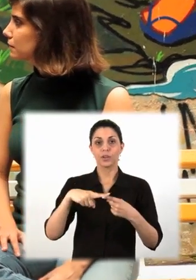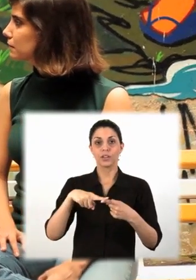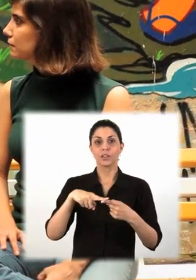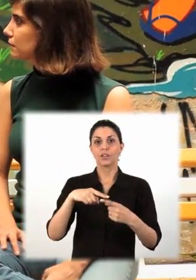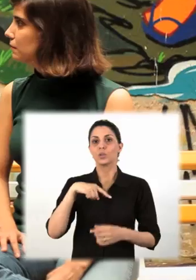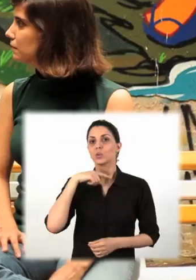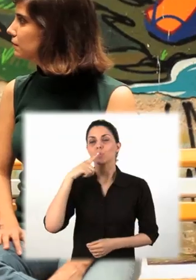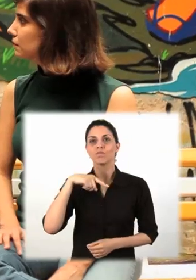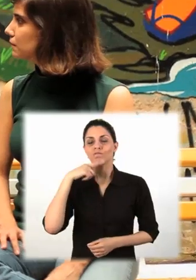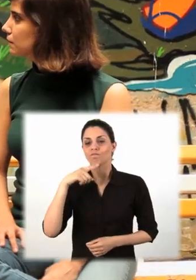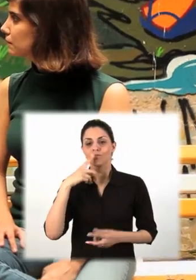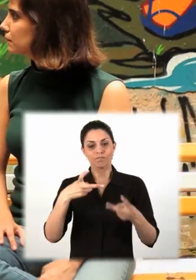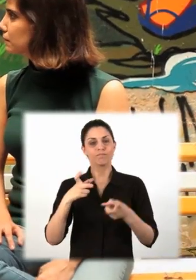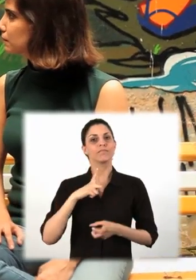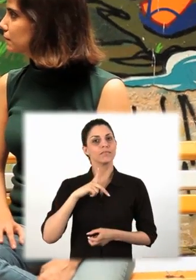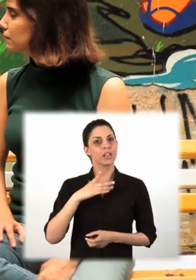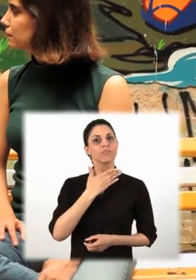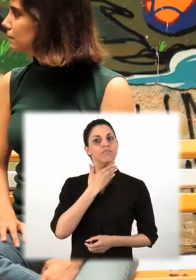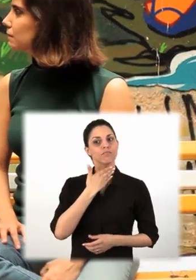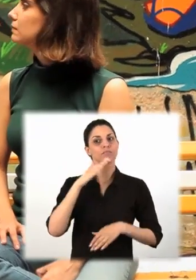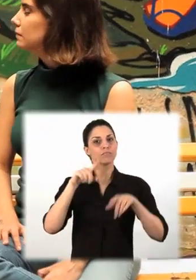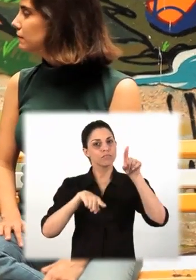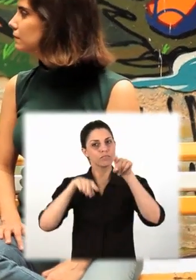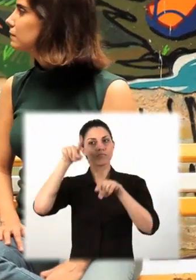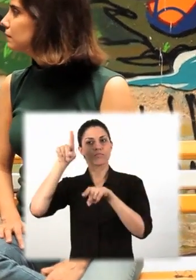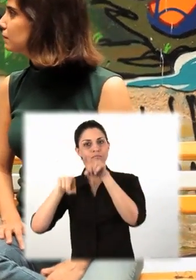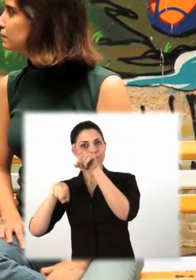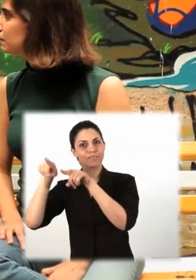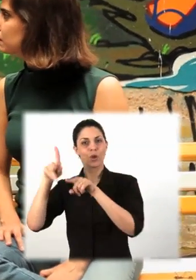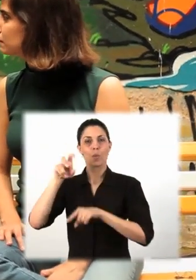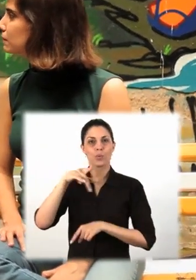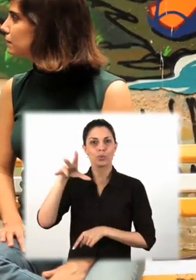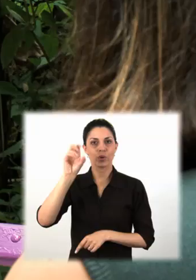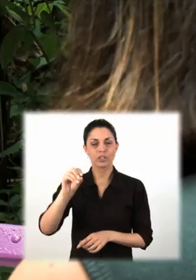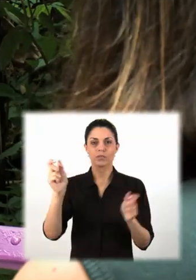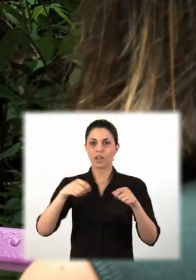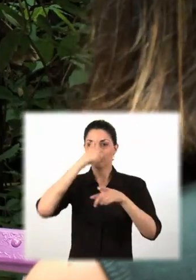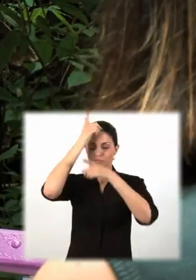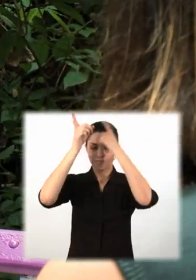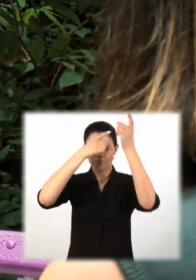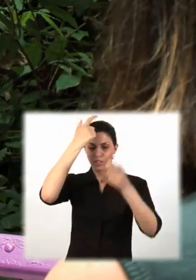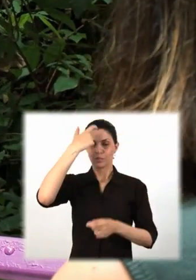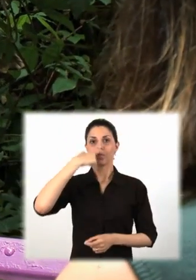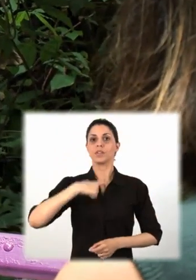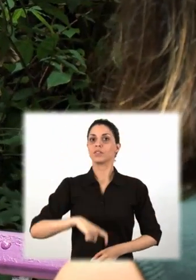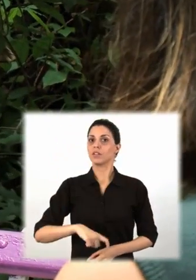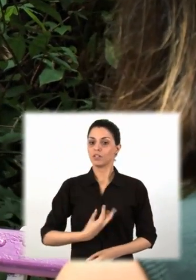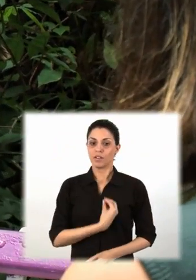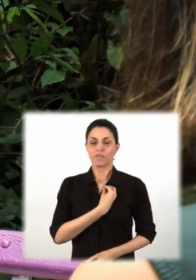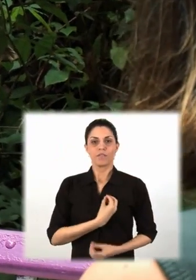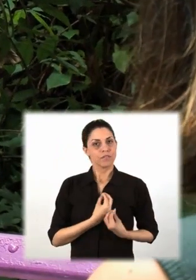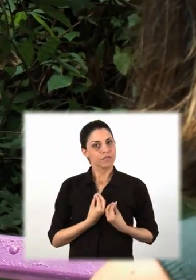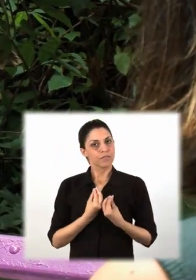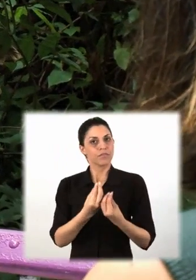não consegue perceber essas pontuações, essas entonações que tem da voz a personagem e criar na imaginação dele